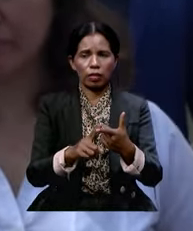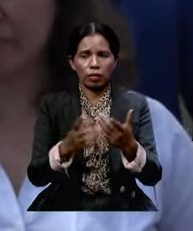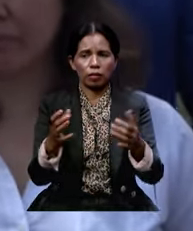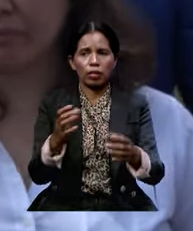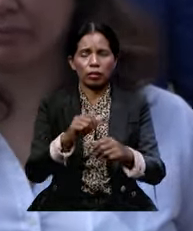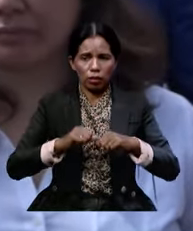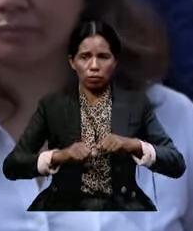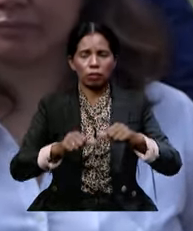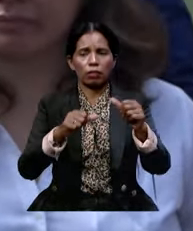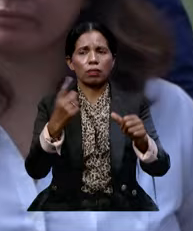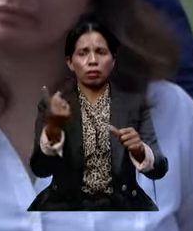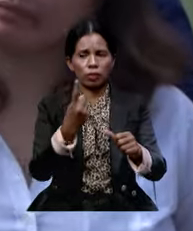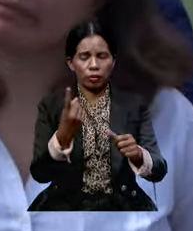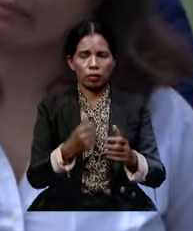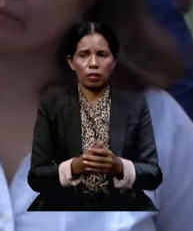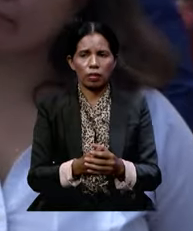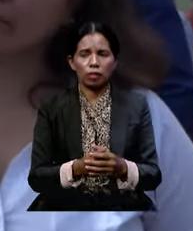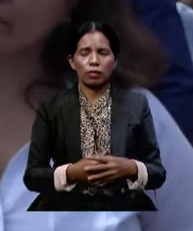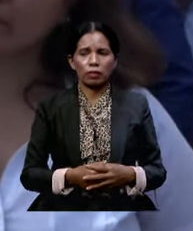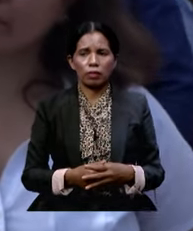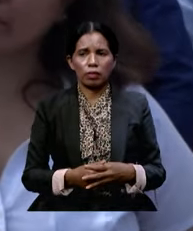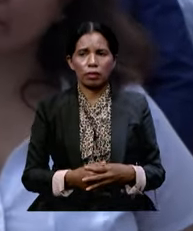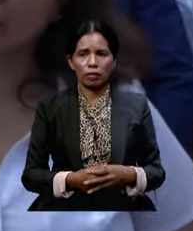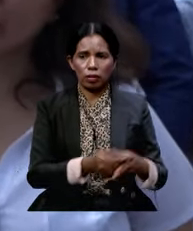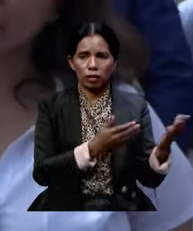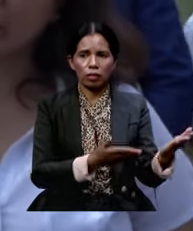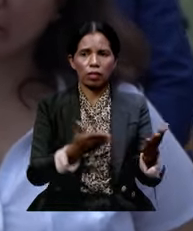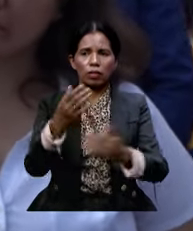lá aquela sei lá e